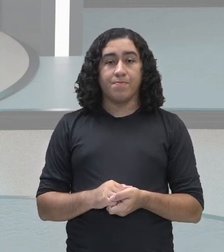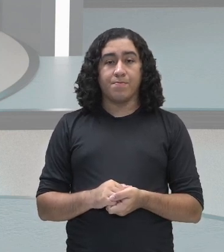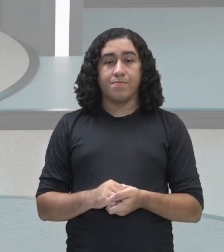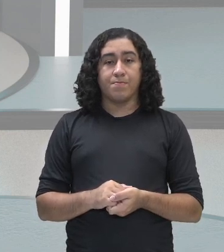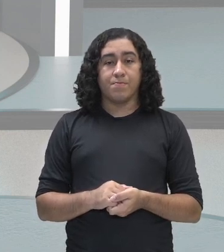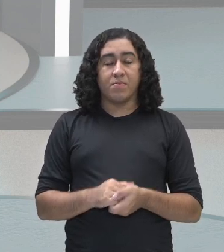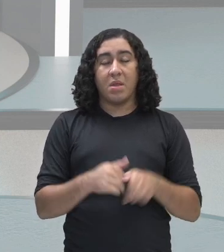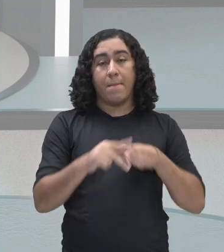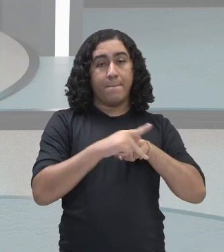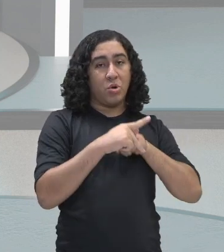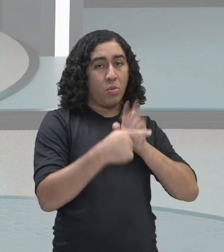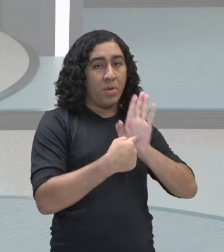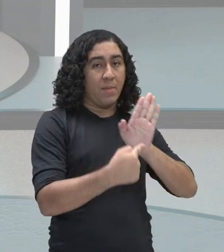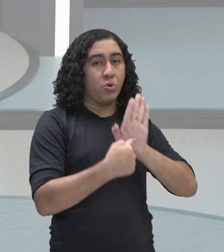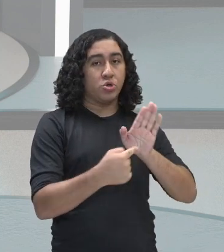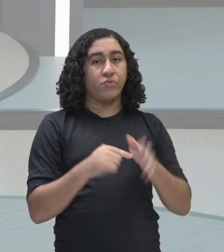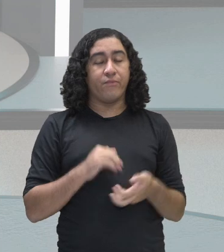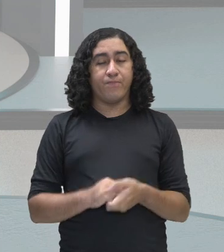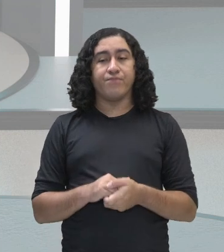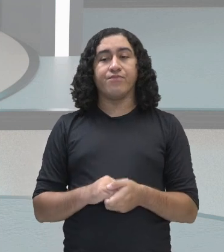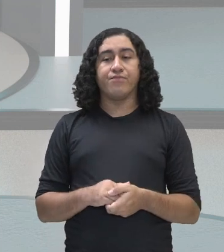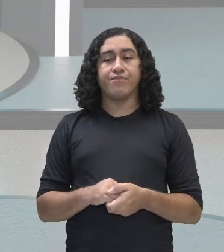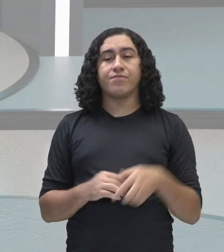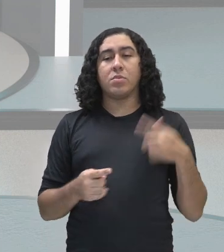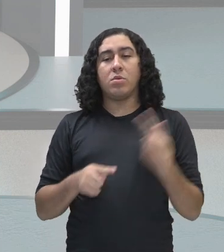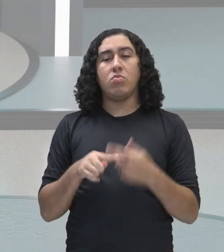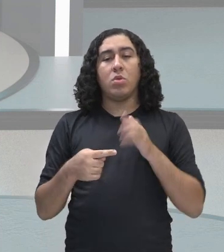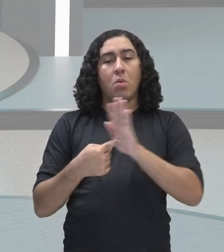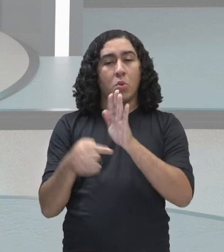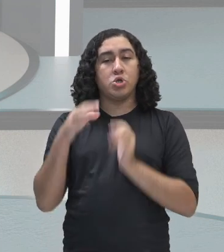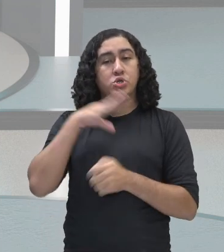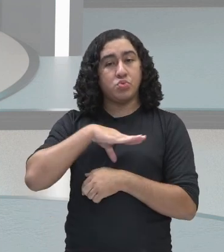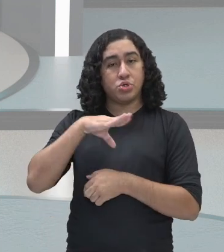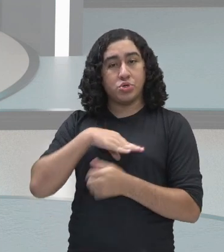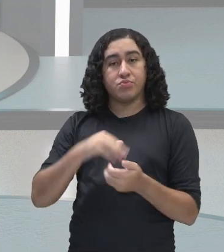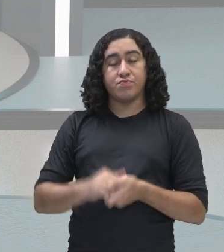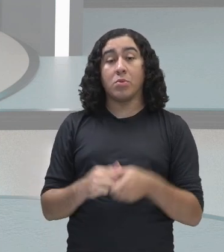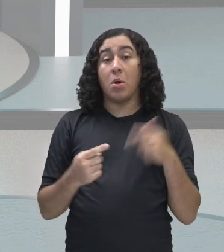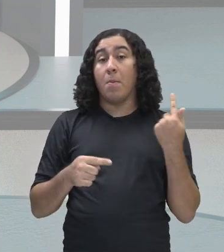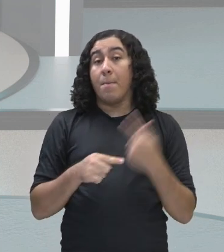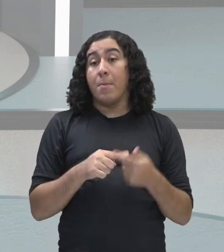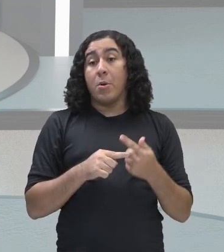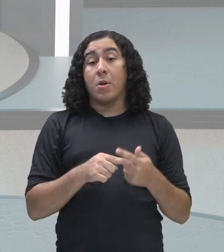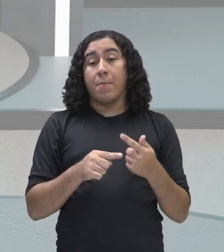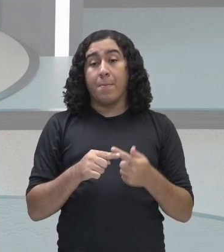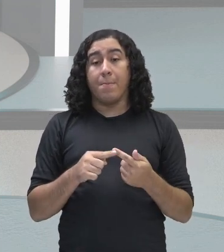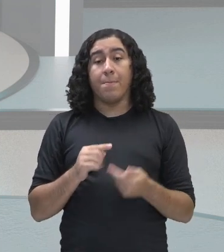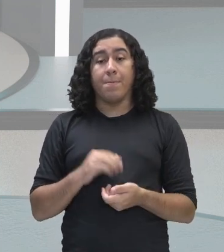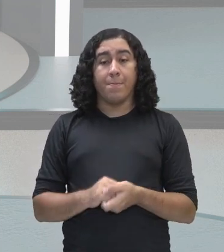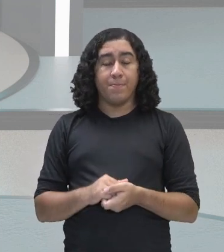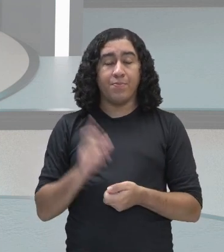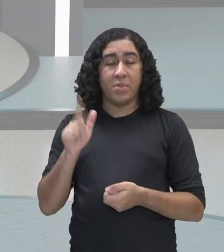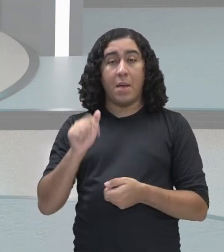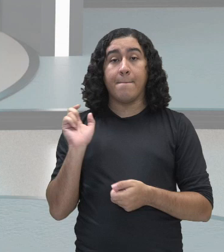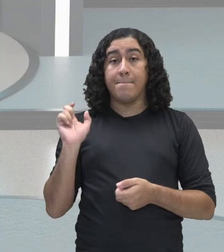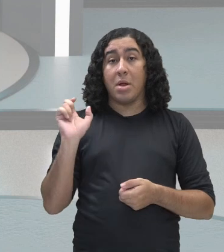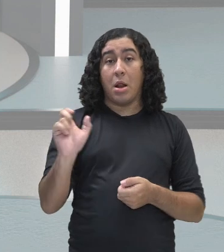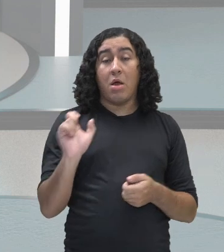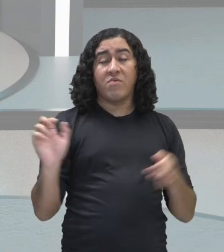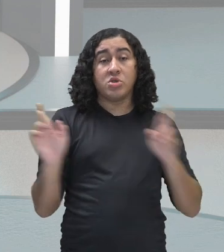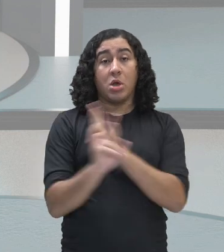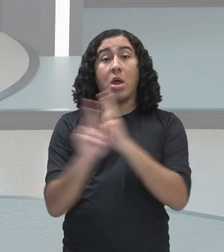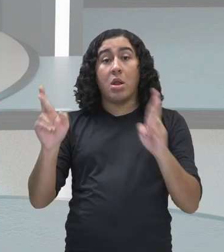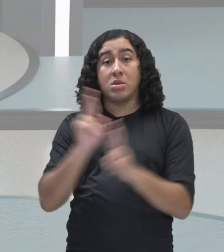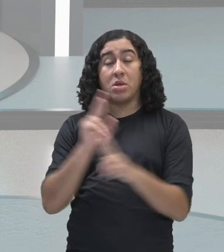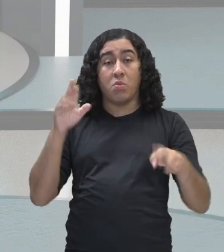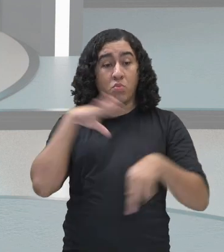pronomes demonstrativos. Por que eu estou trazendo isso na língua portuguesa? Porque eles são palavras, né, correlatas de um idioma para